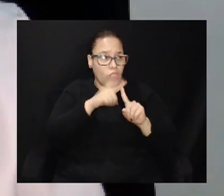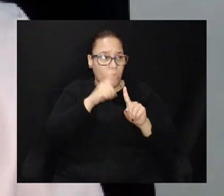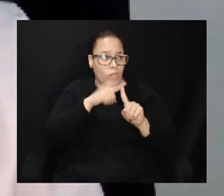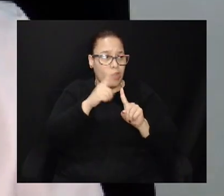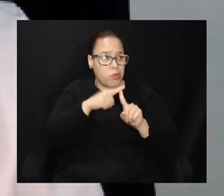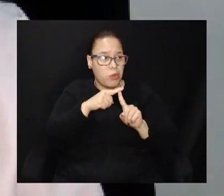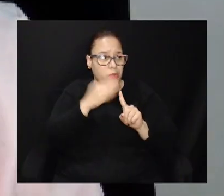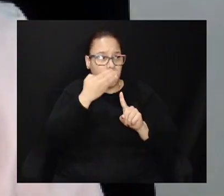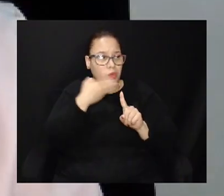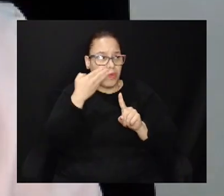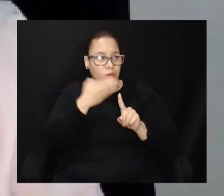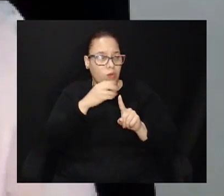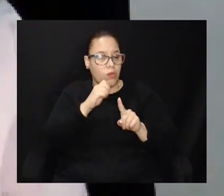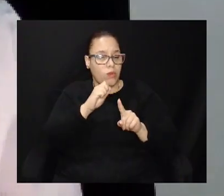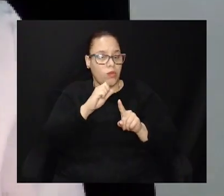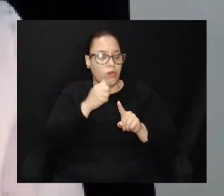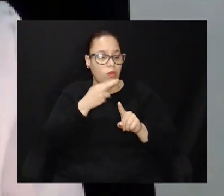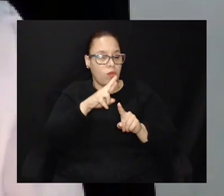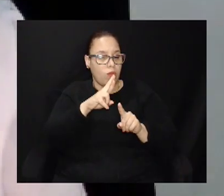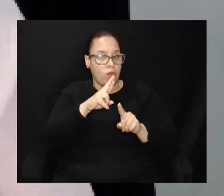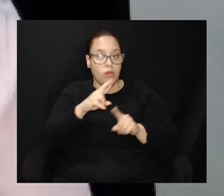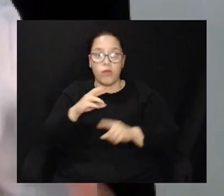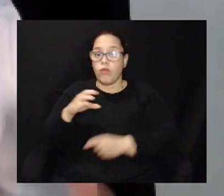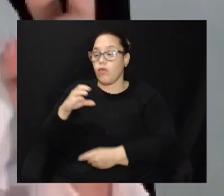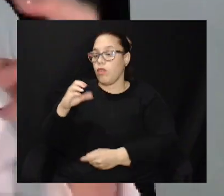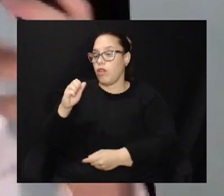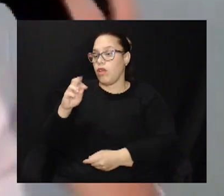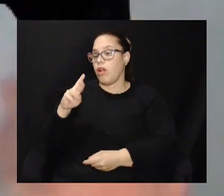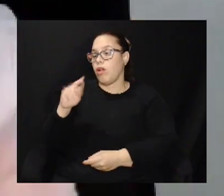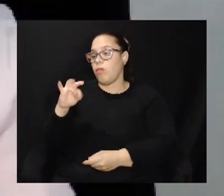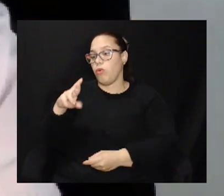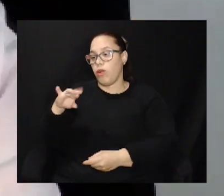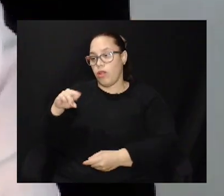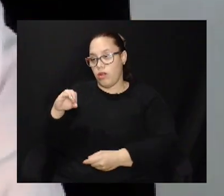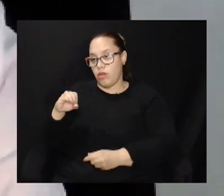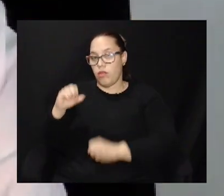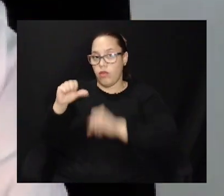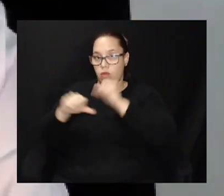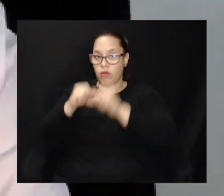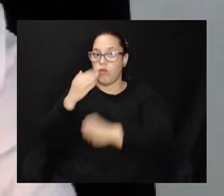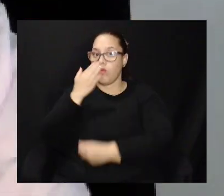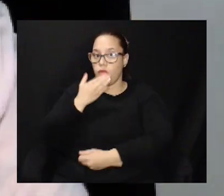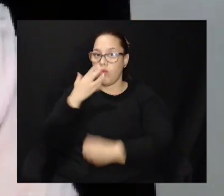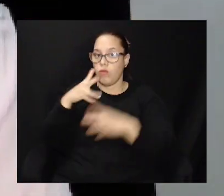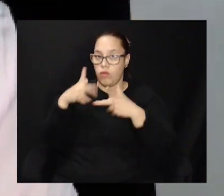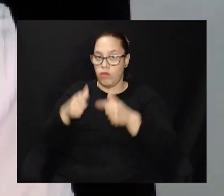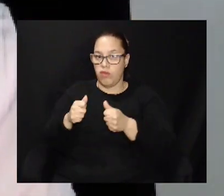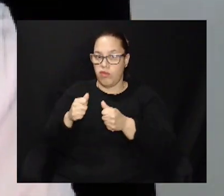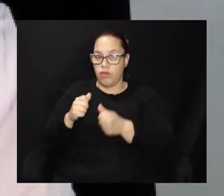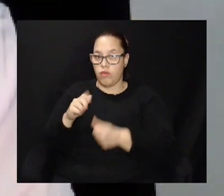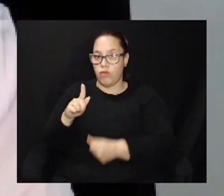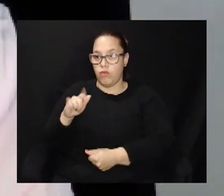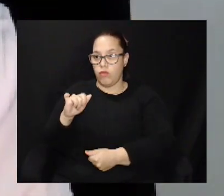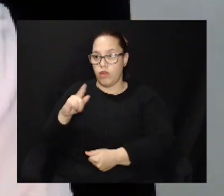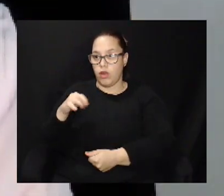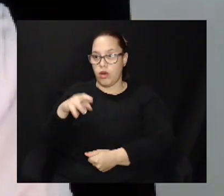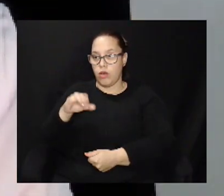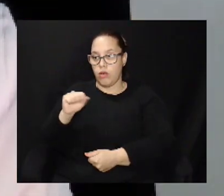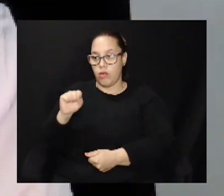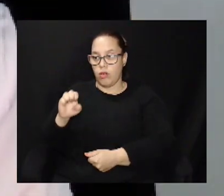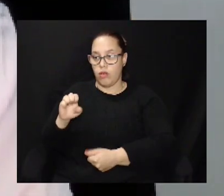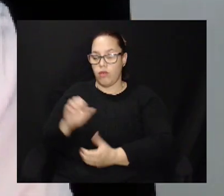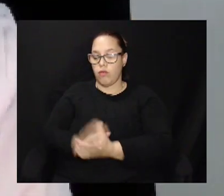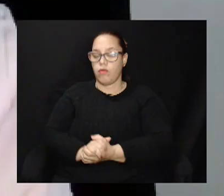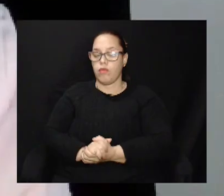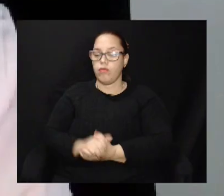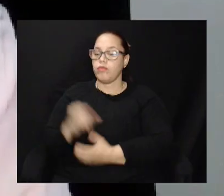Legal. Quando a gente fala desses carboidratos, todos eles viram, né, açúcar, todos eles viram glicose no nosso sangue. É importante